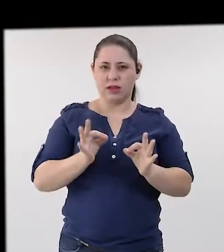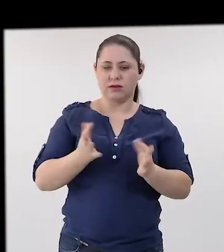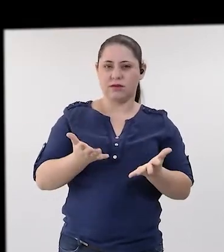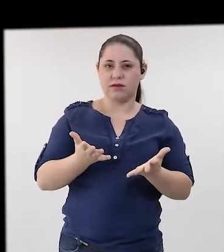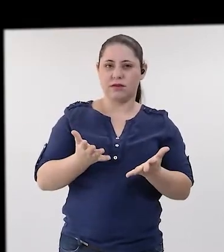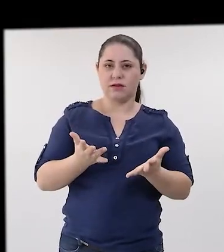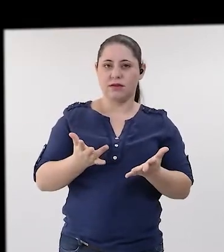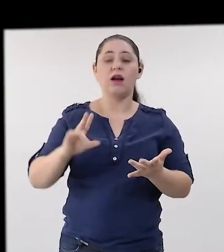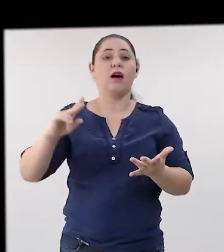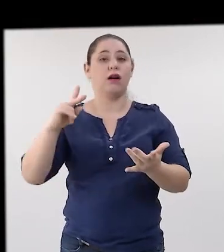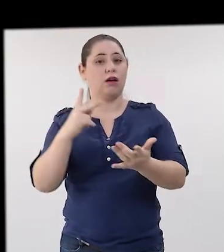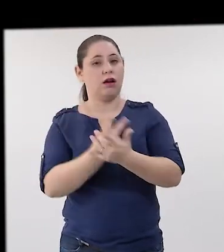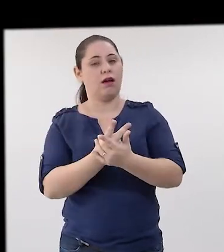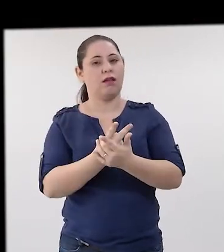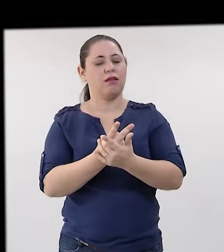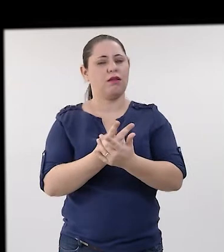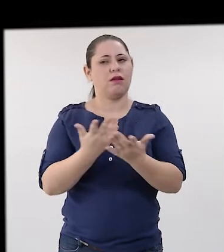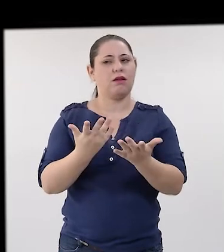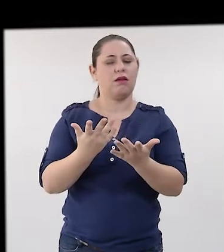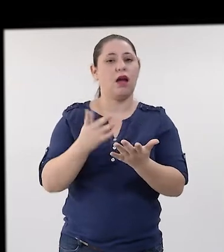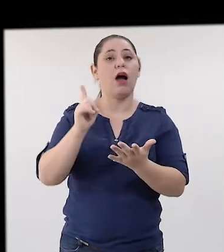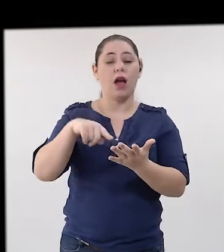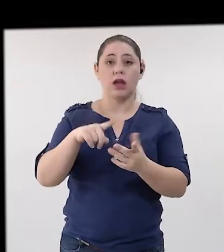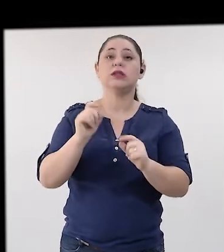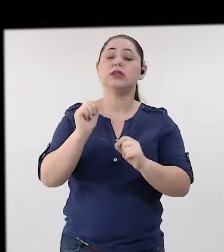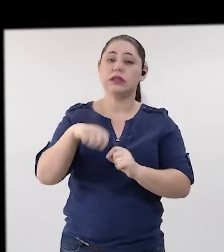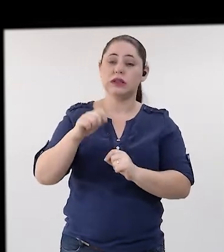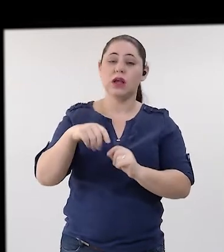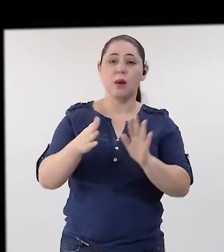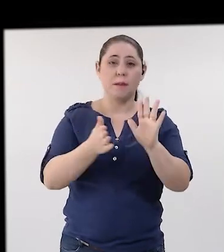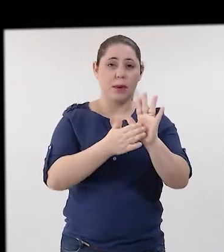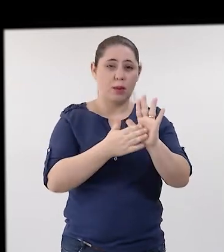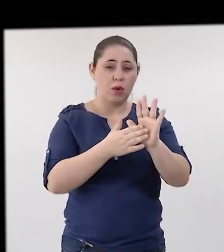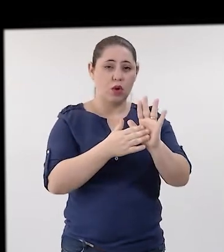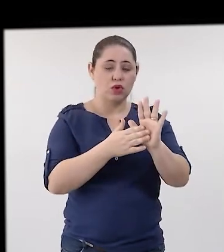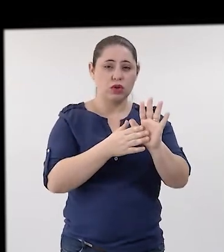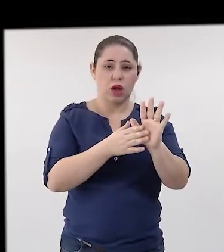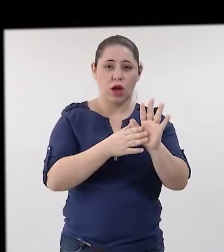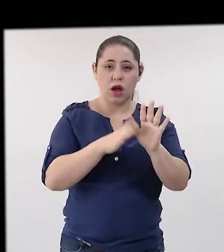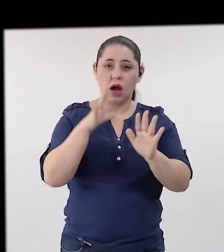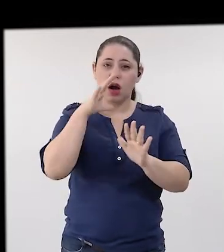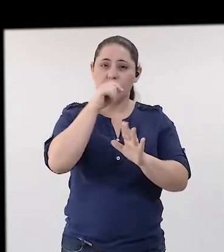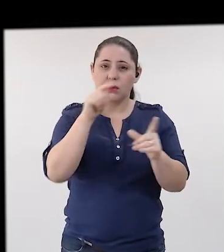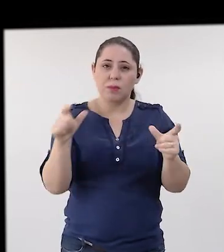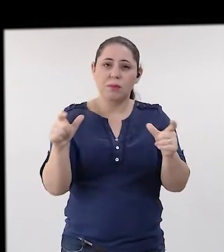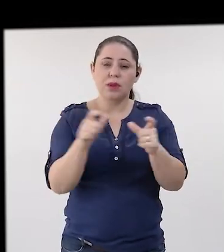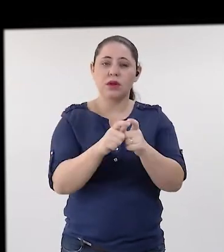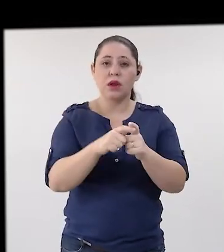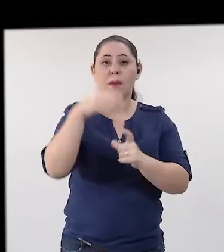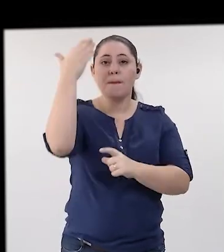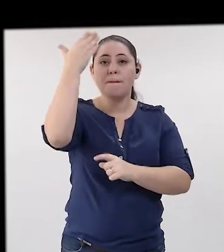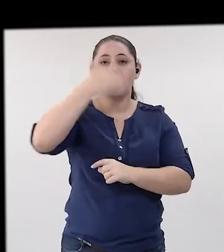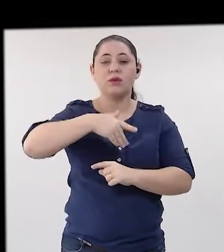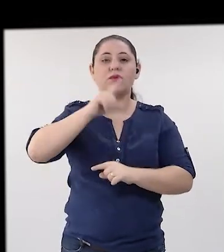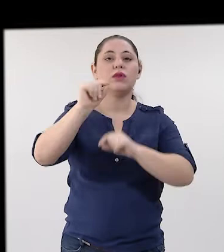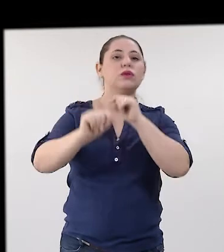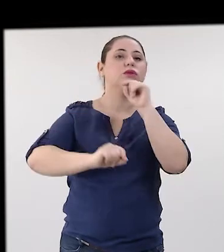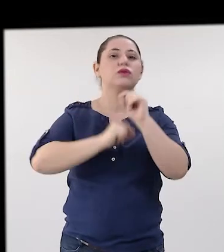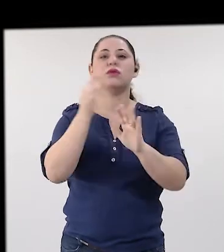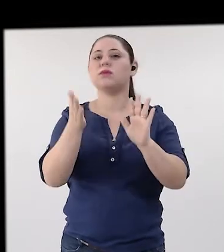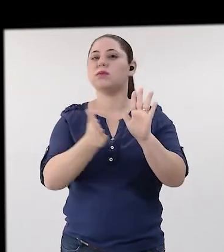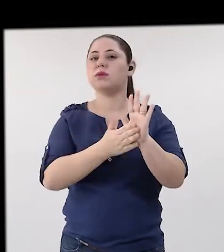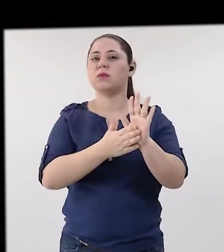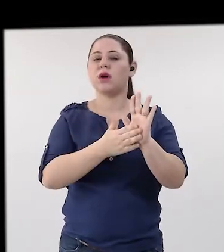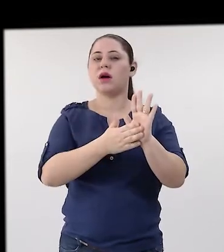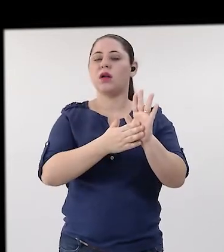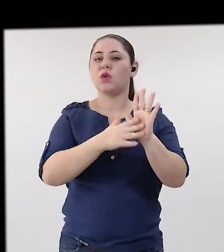tô errado? Sim, seria uma forma de viabilizar a ideia que você está propondo e realmente provar que aquilo